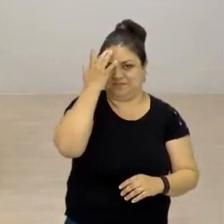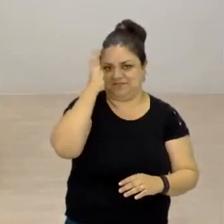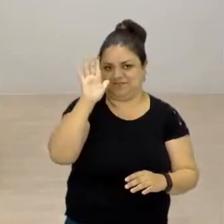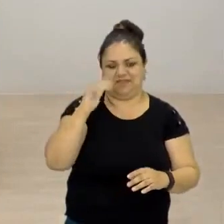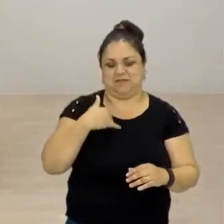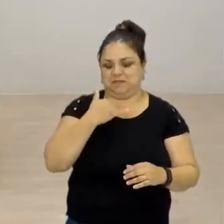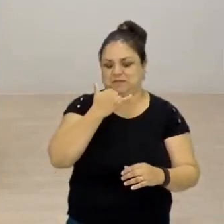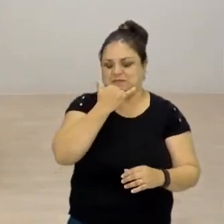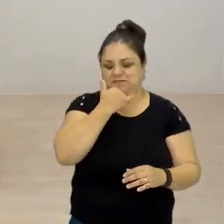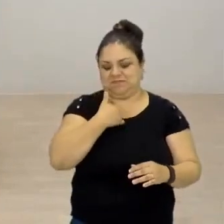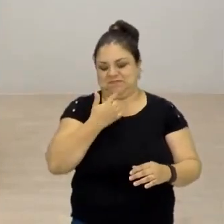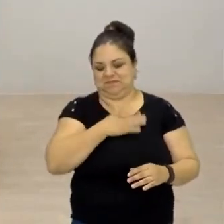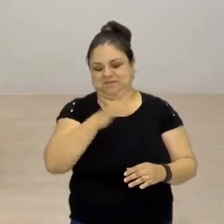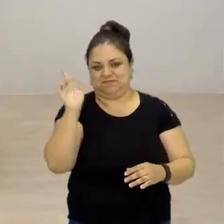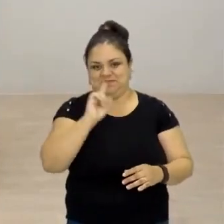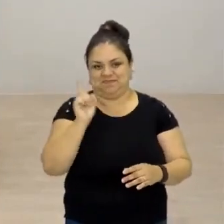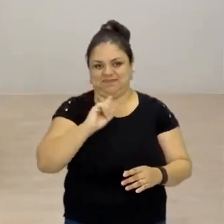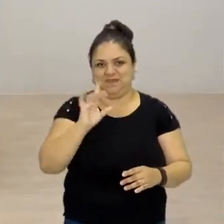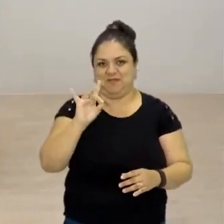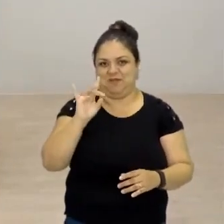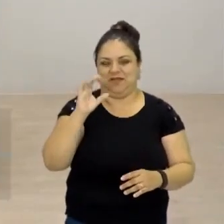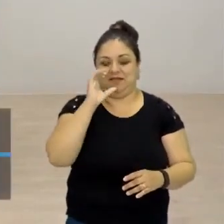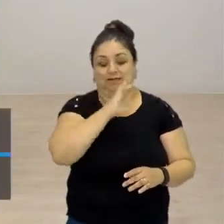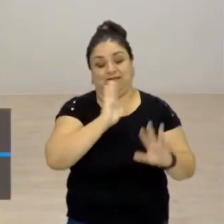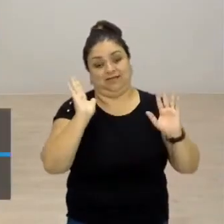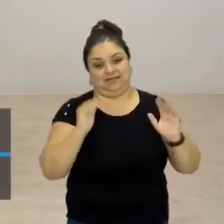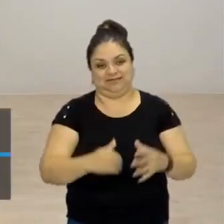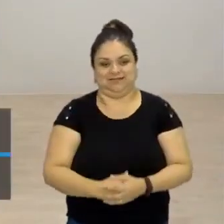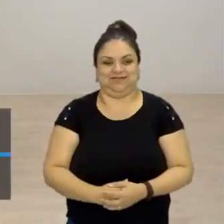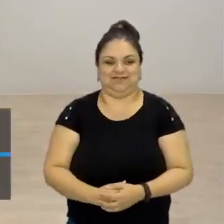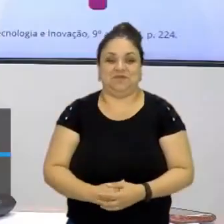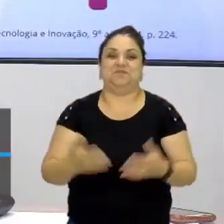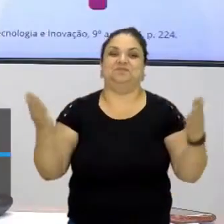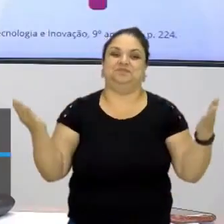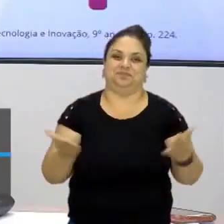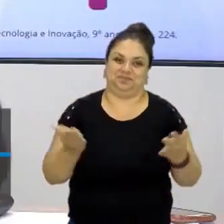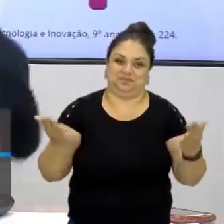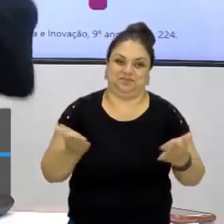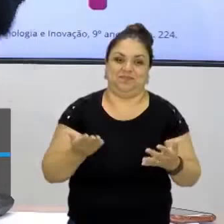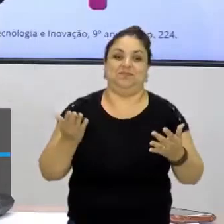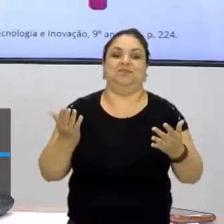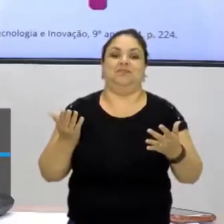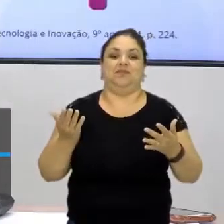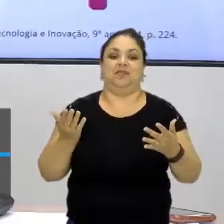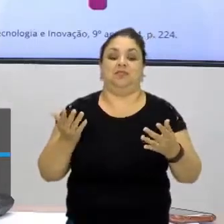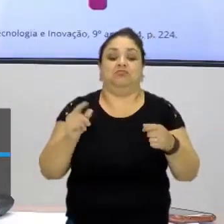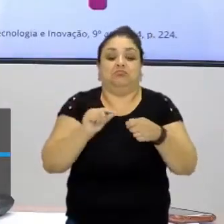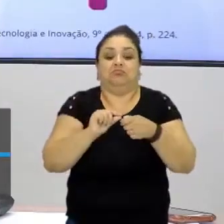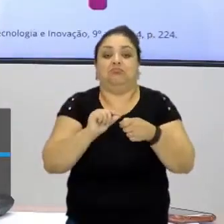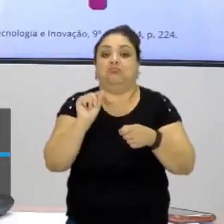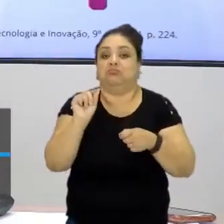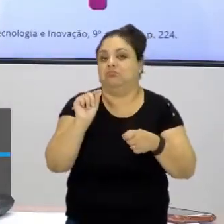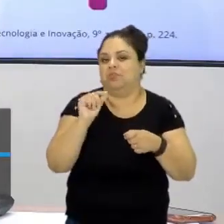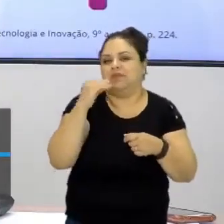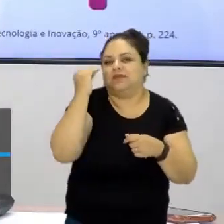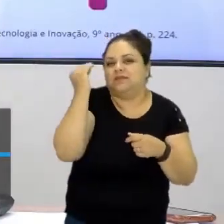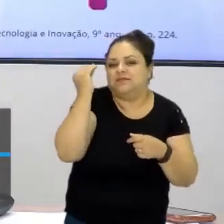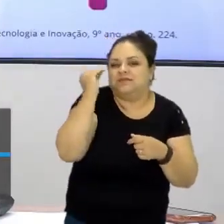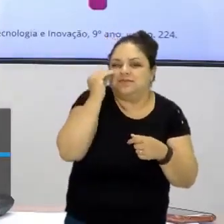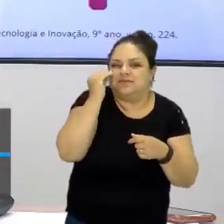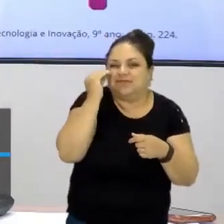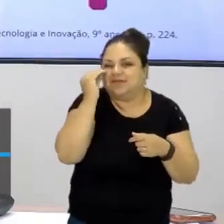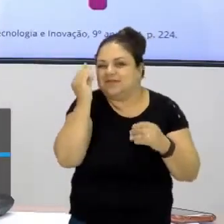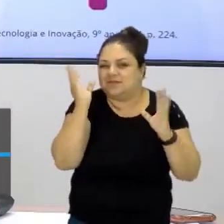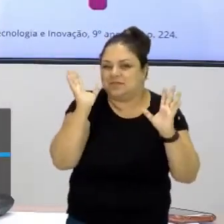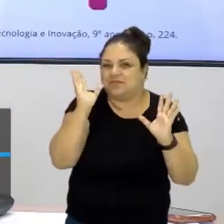ela e já não gostei. Já não gostei, não gosto de cola quente. E hoje a gente vai fazer, né, um experimento, tem no caderno do